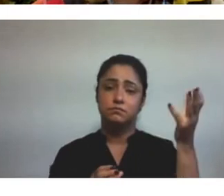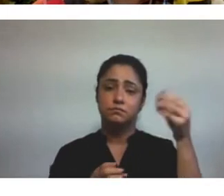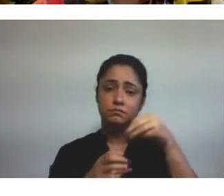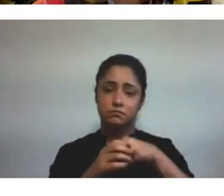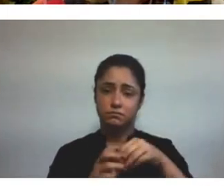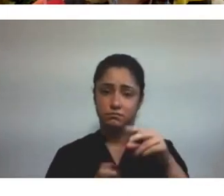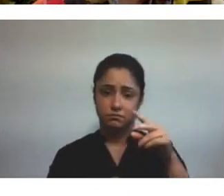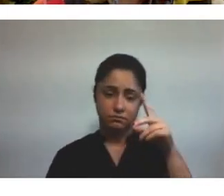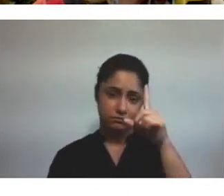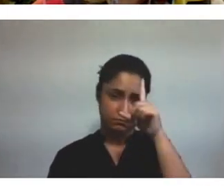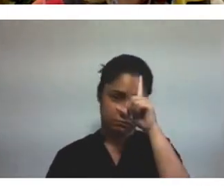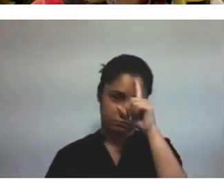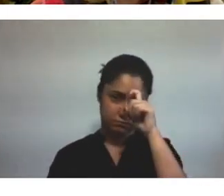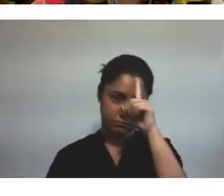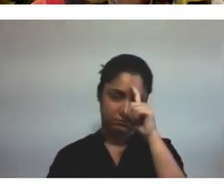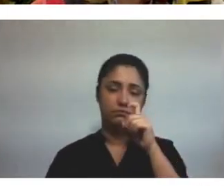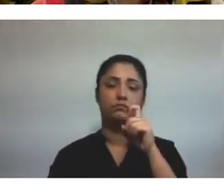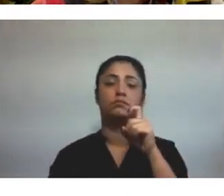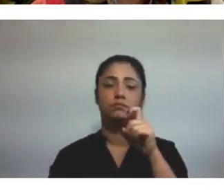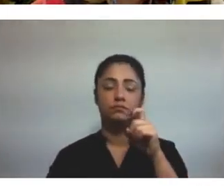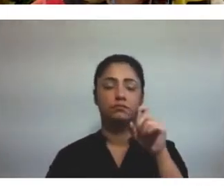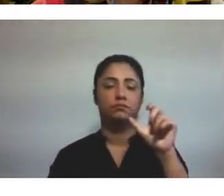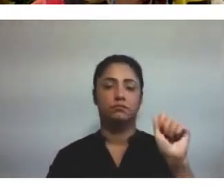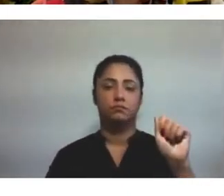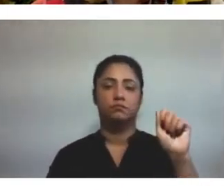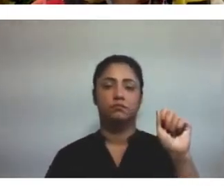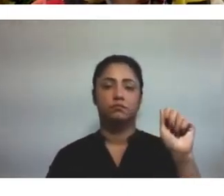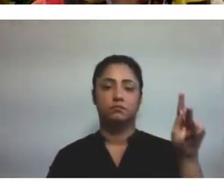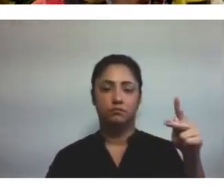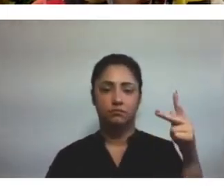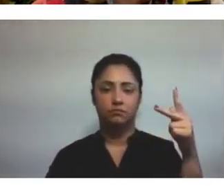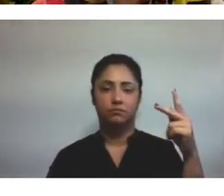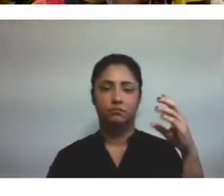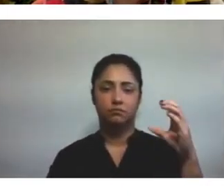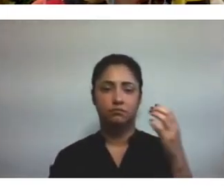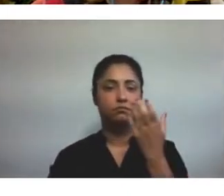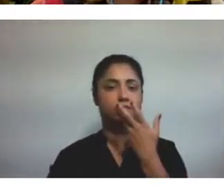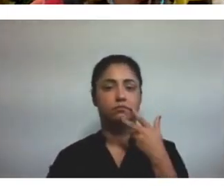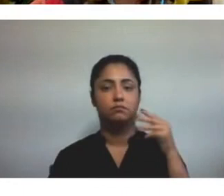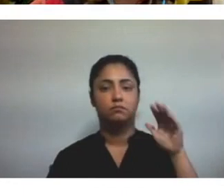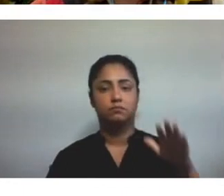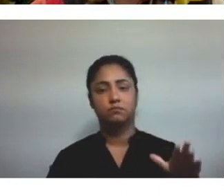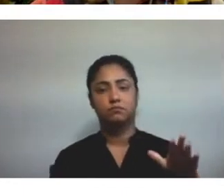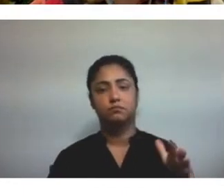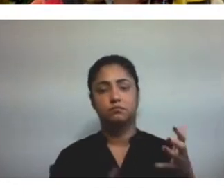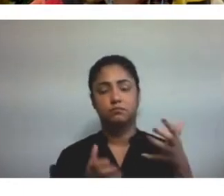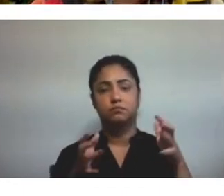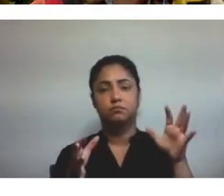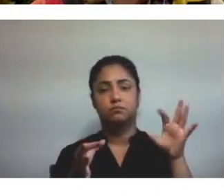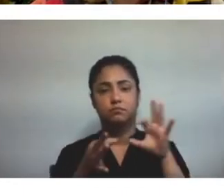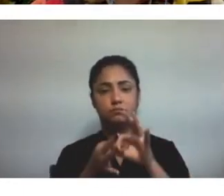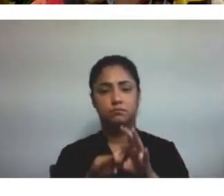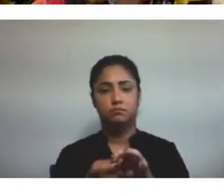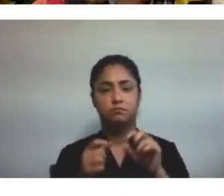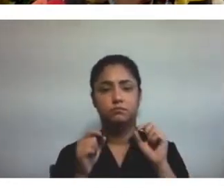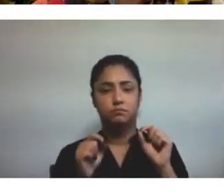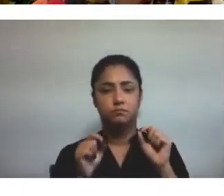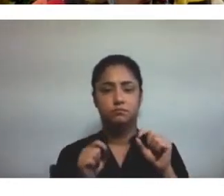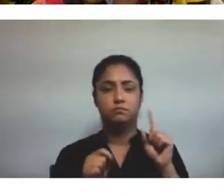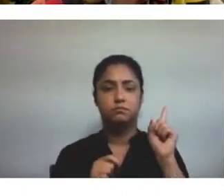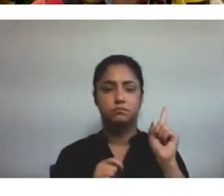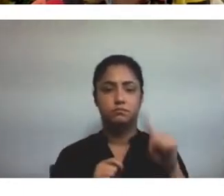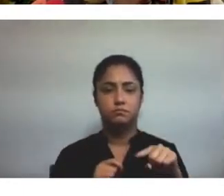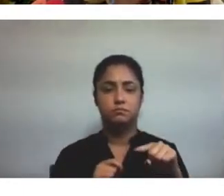HC Criança. O HC Criança, eu preciso contextualizar para vocês, que é uma unidade de saúde de